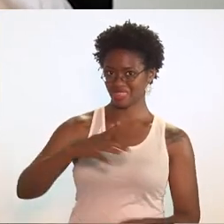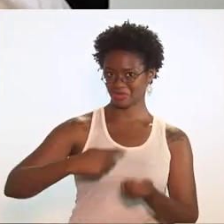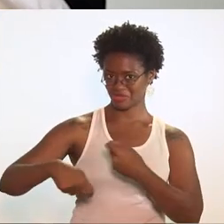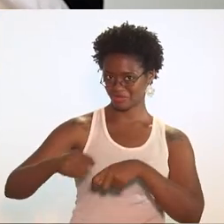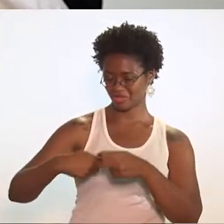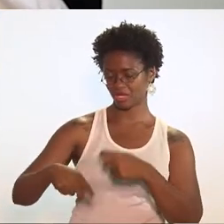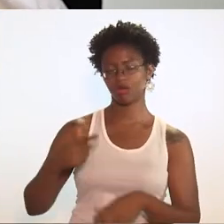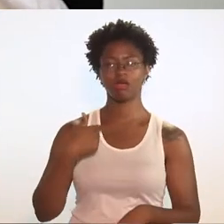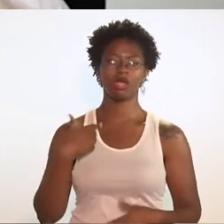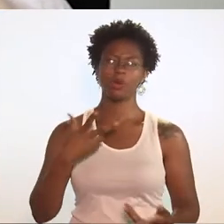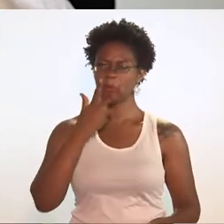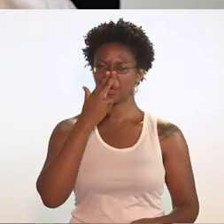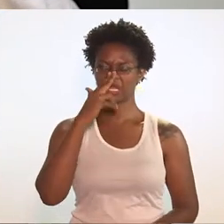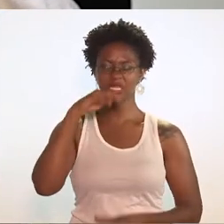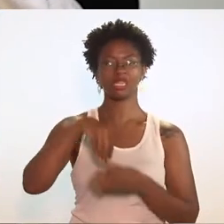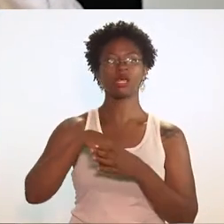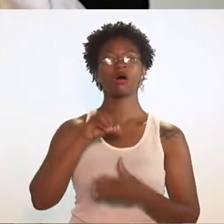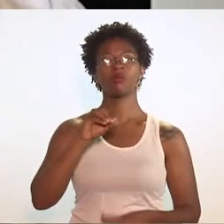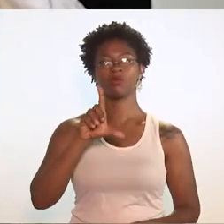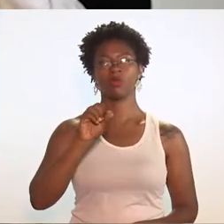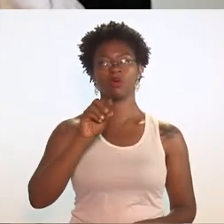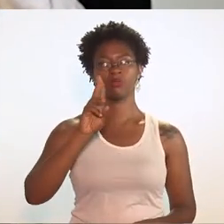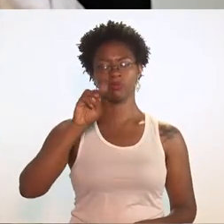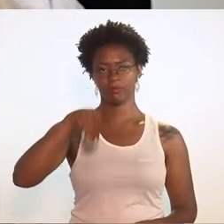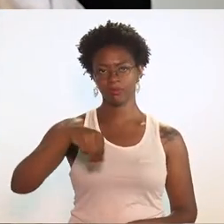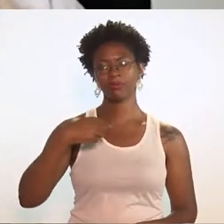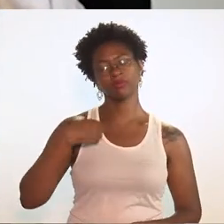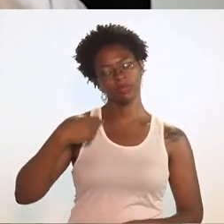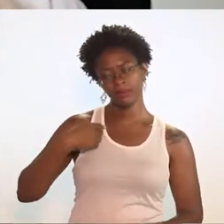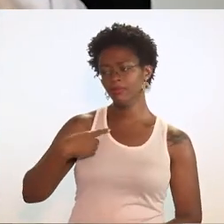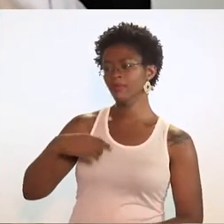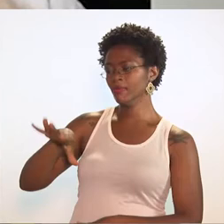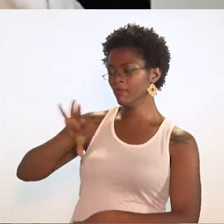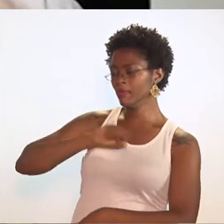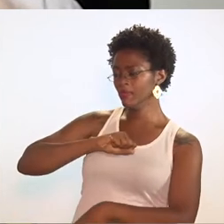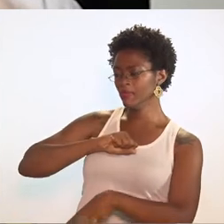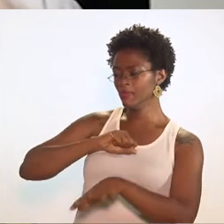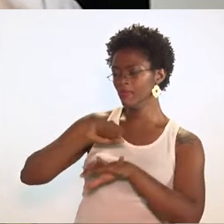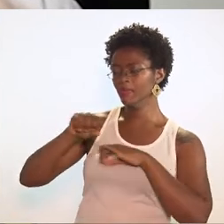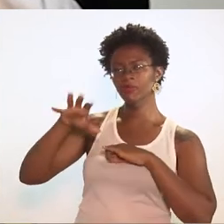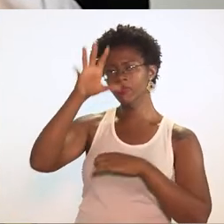gerenciamento, eu empiricamente, no Olodum, fui aprendendo